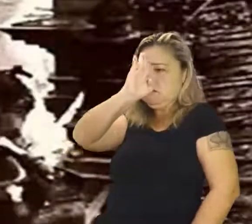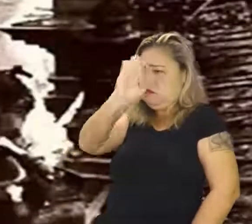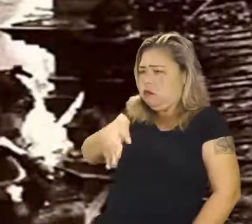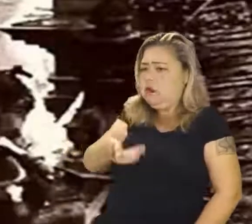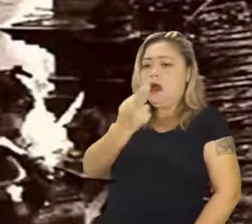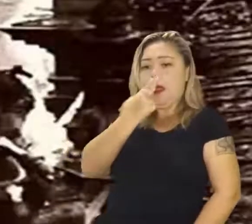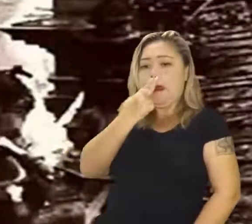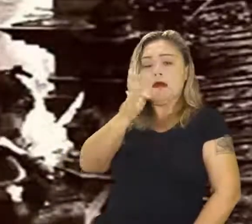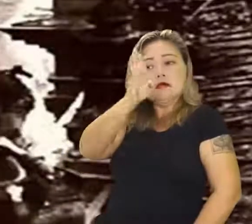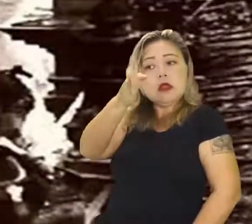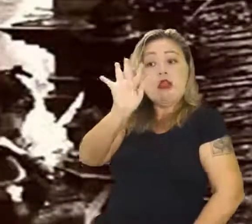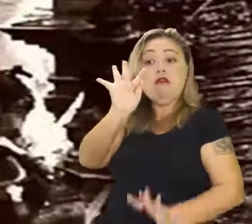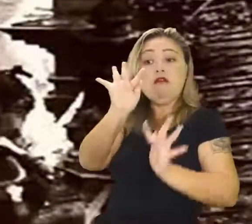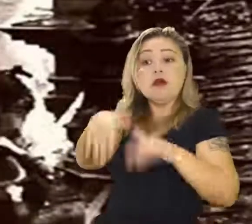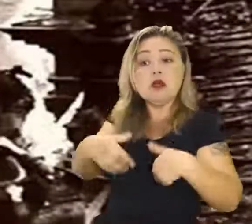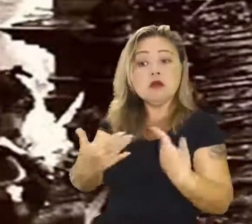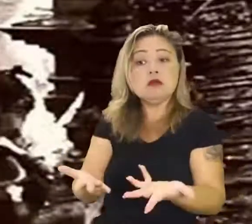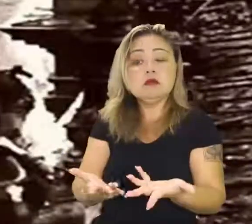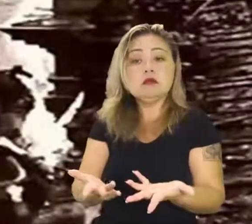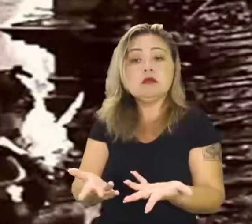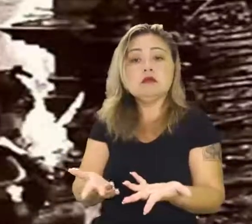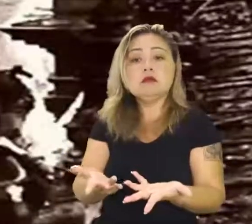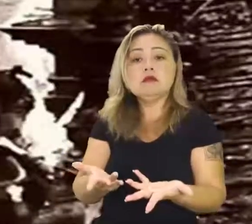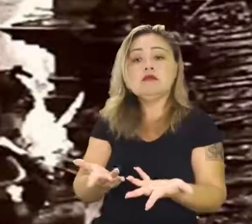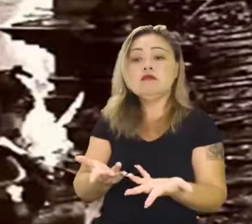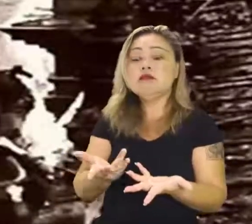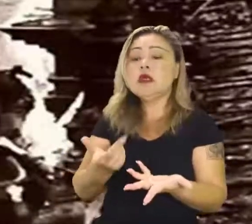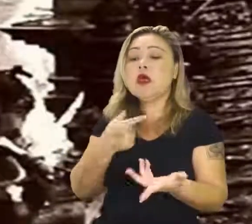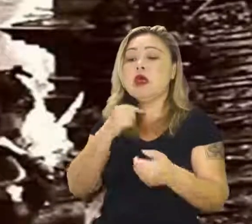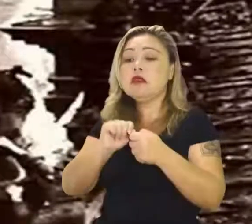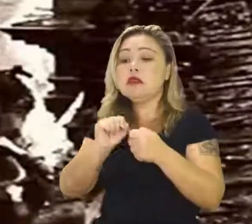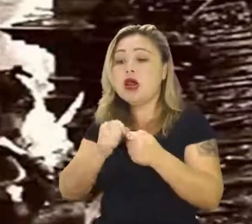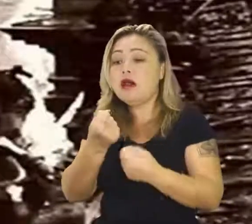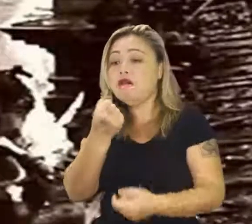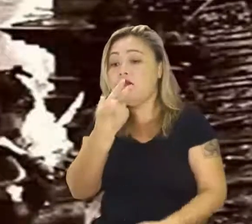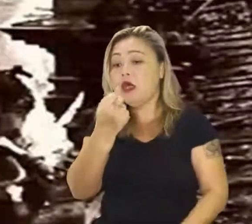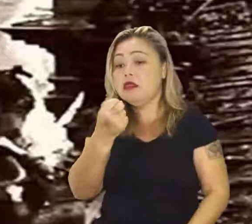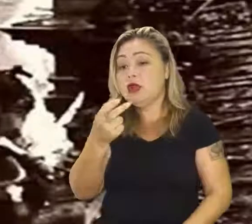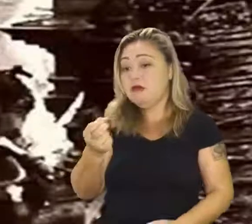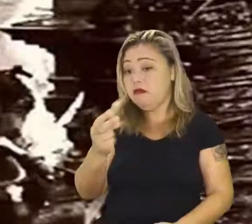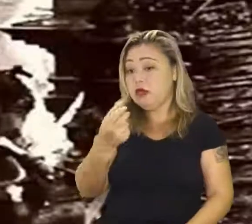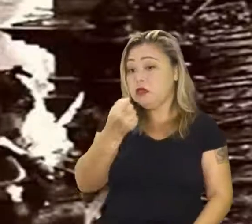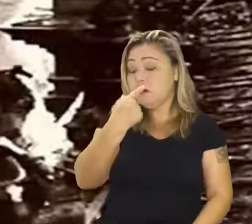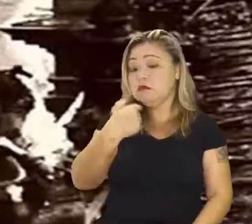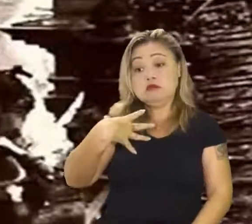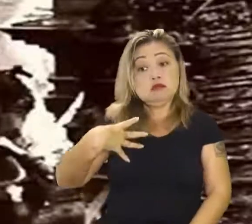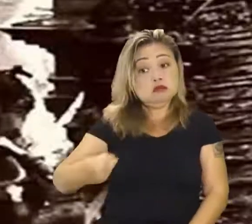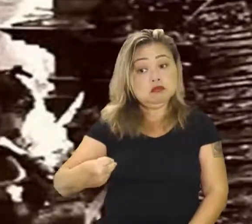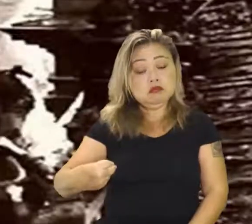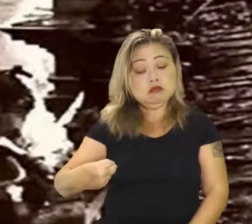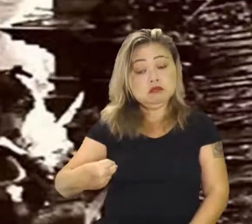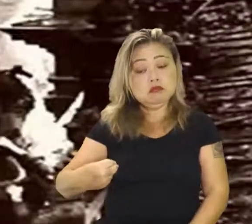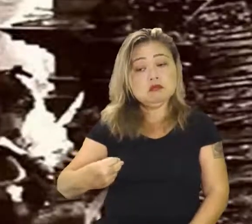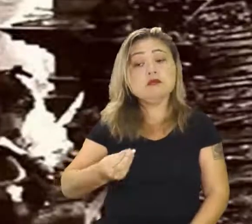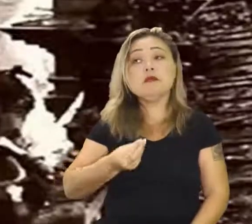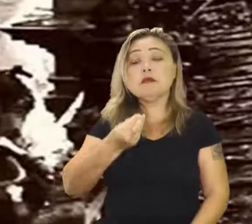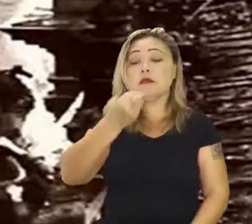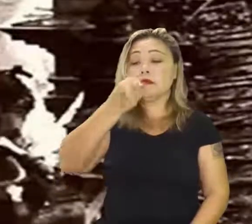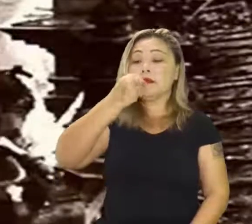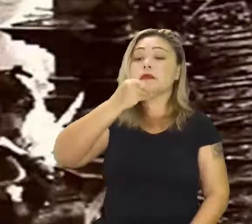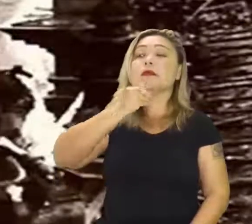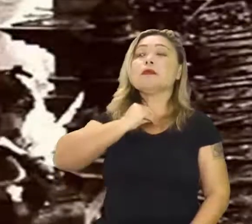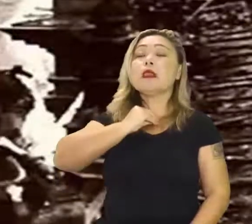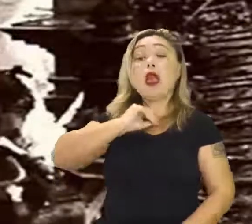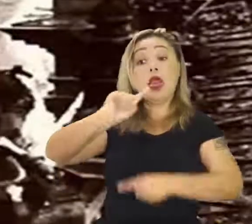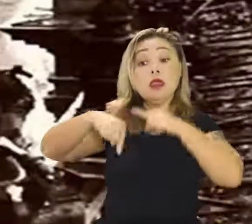final. Ele dá veneno para os seus filhos e depois